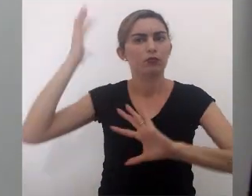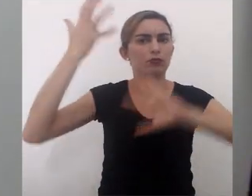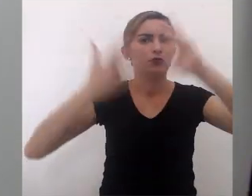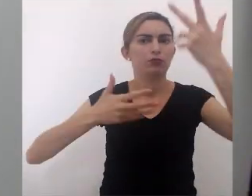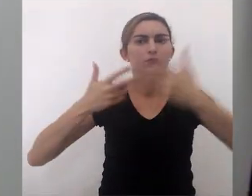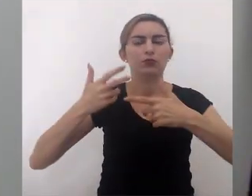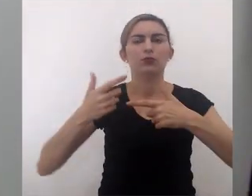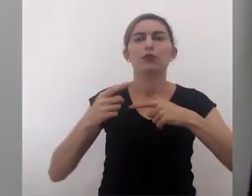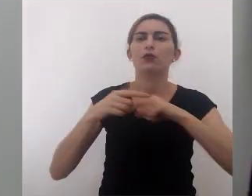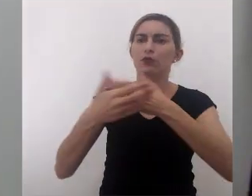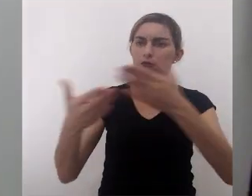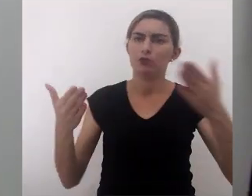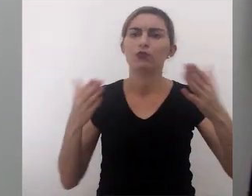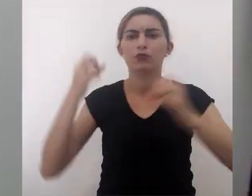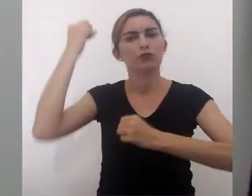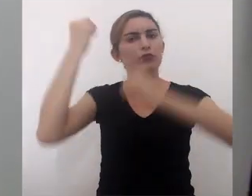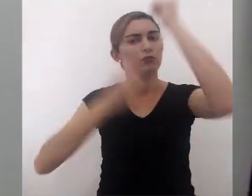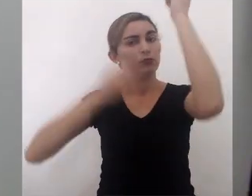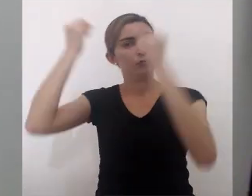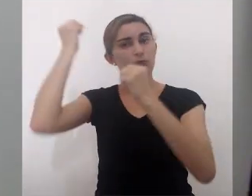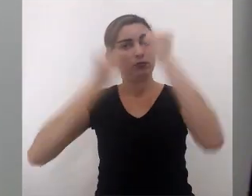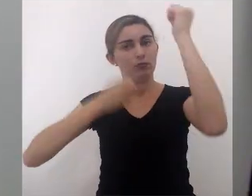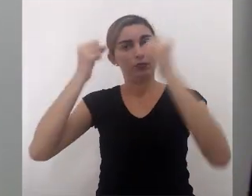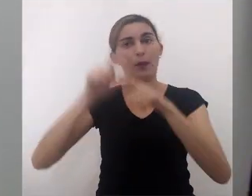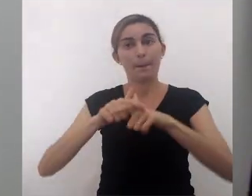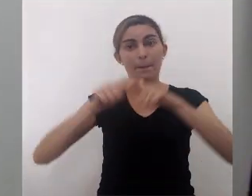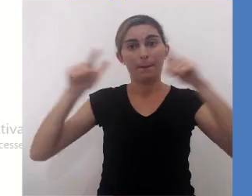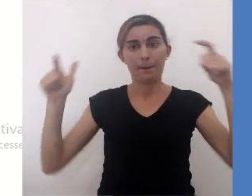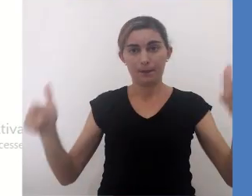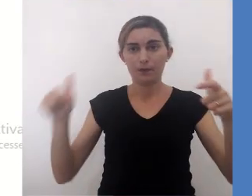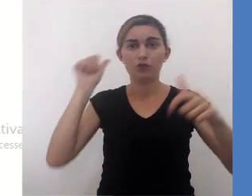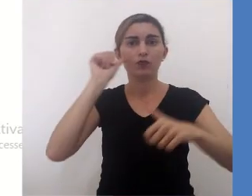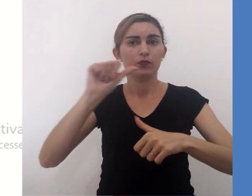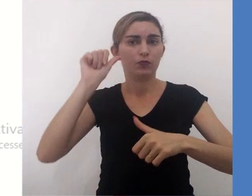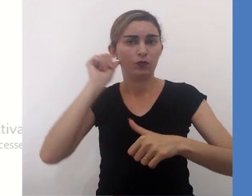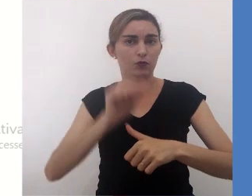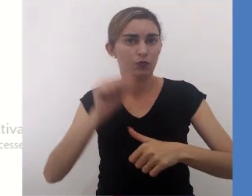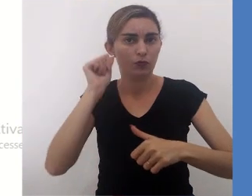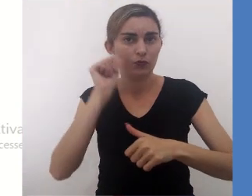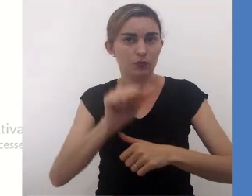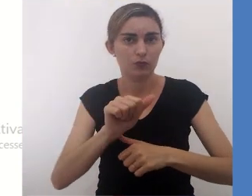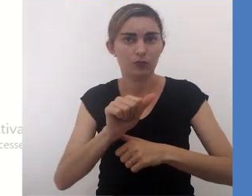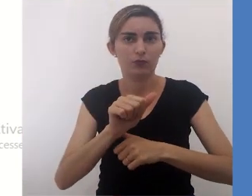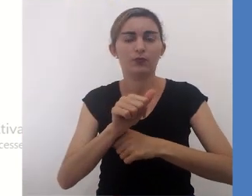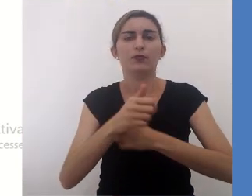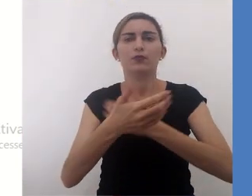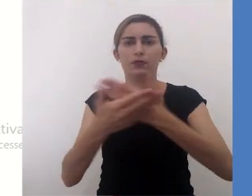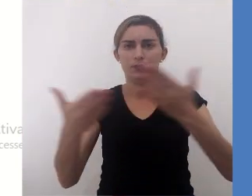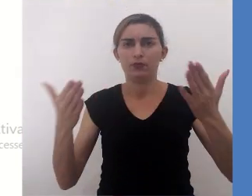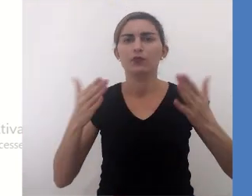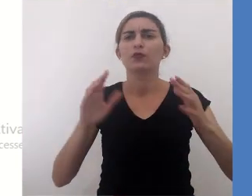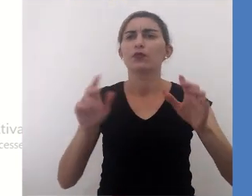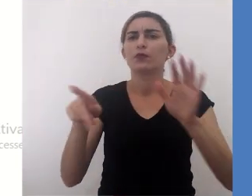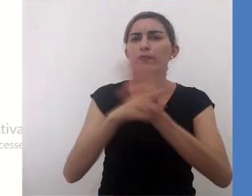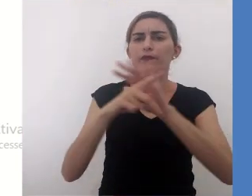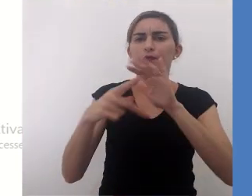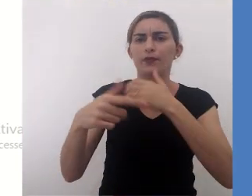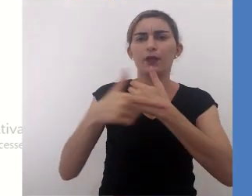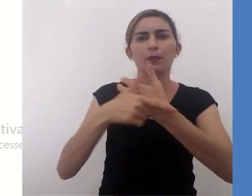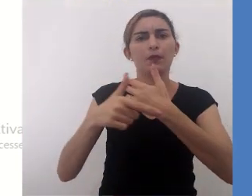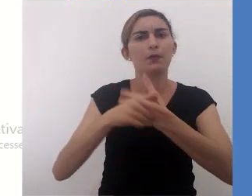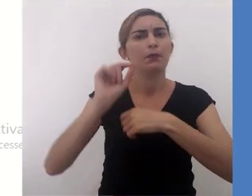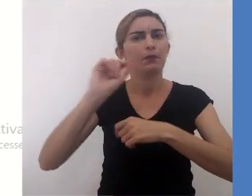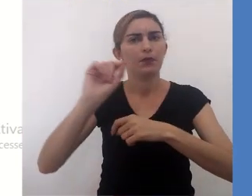da industrialização, a maior parte das mulheres prezadas e prezadas ocupavam um papel secundário na